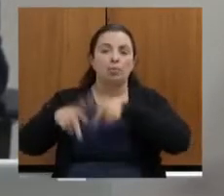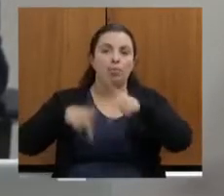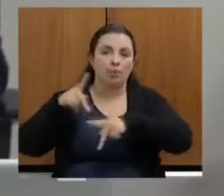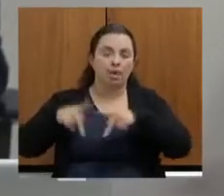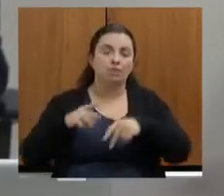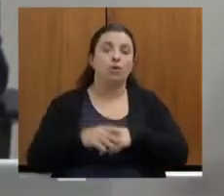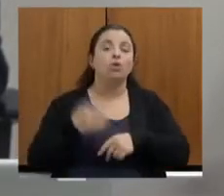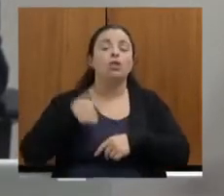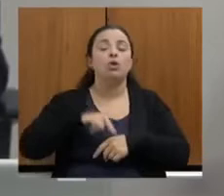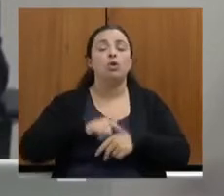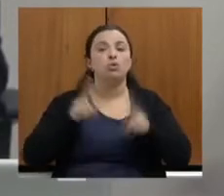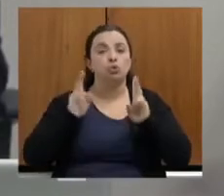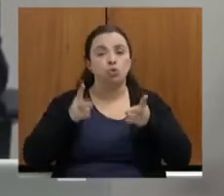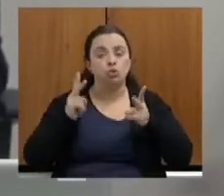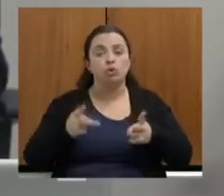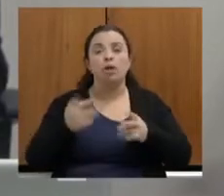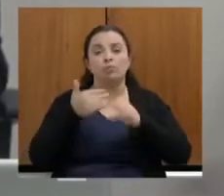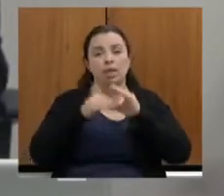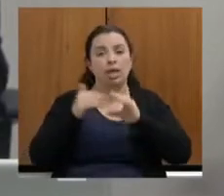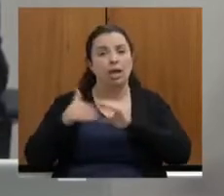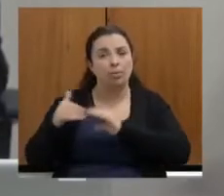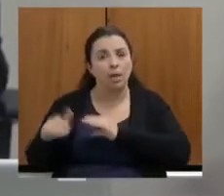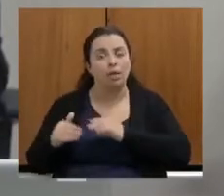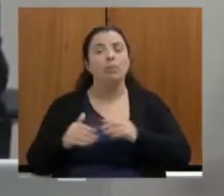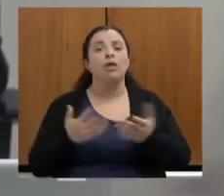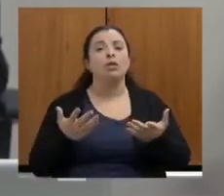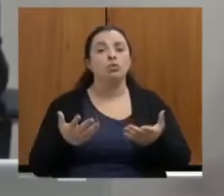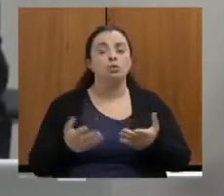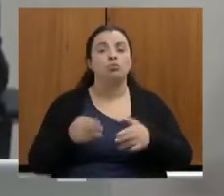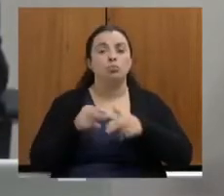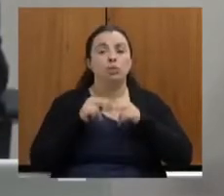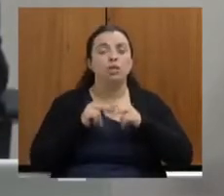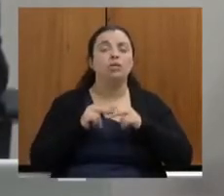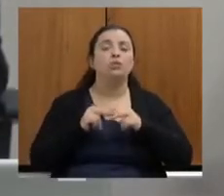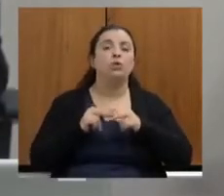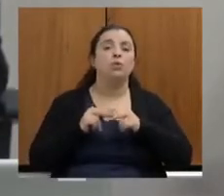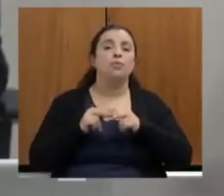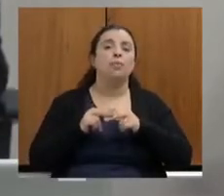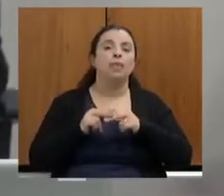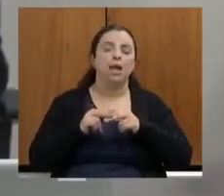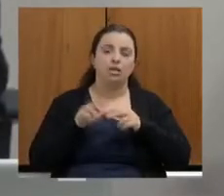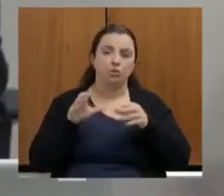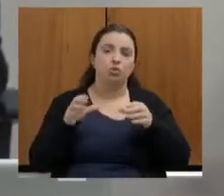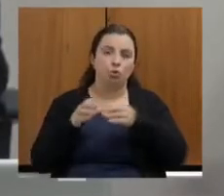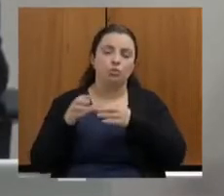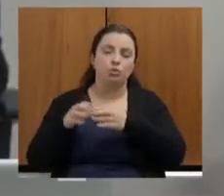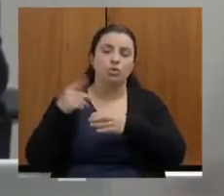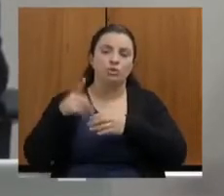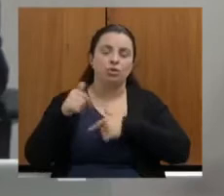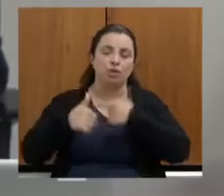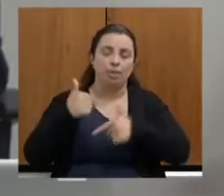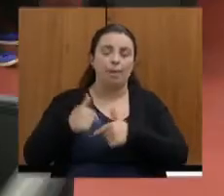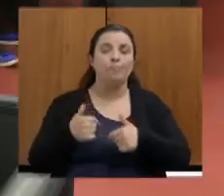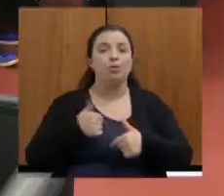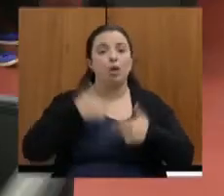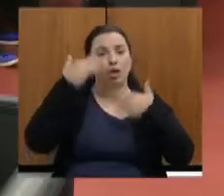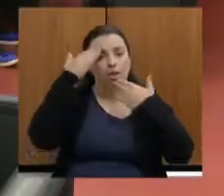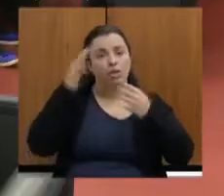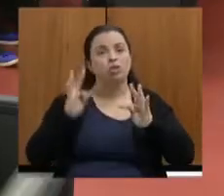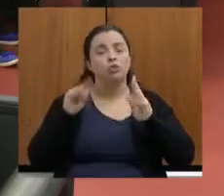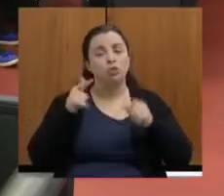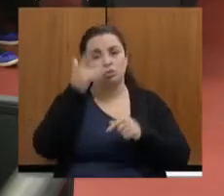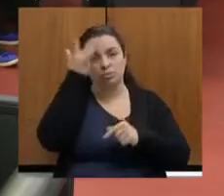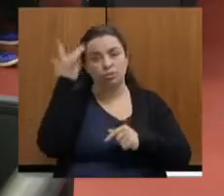encaminhamentos feitos através das nossas comissões quero muito agradecer a todos que estiveram conosco